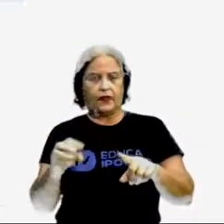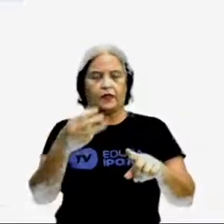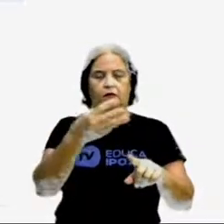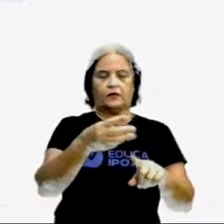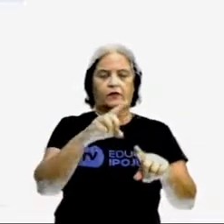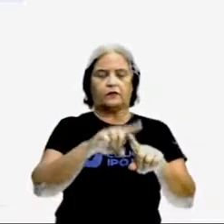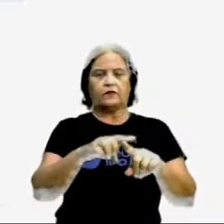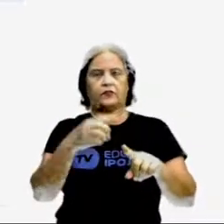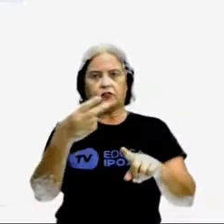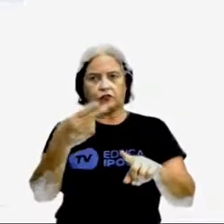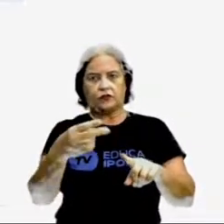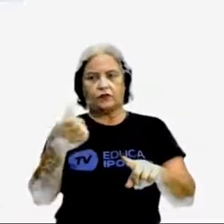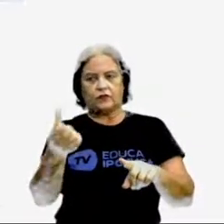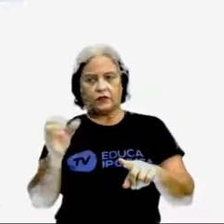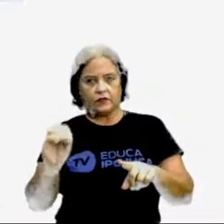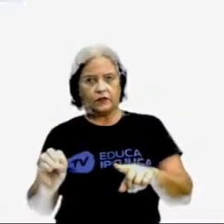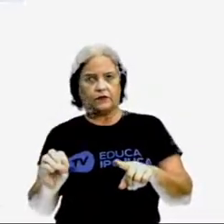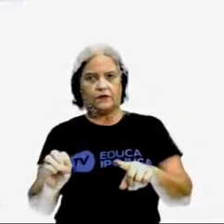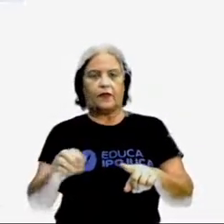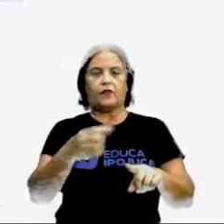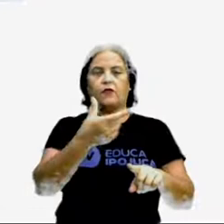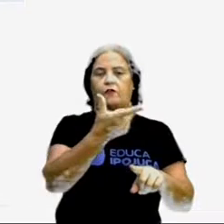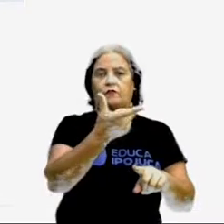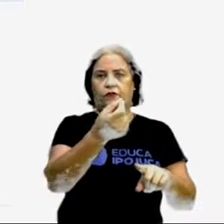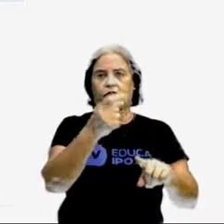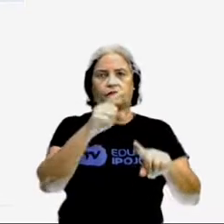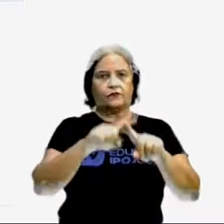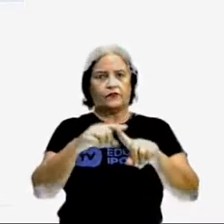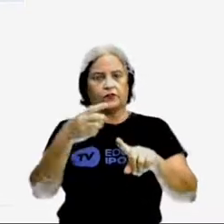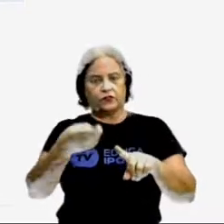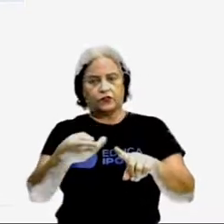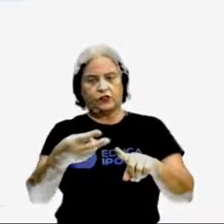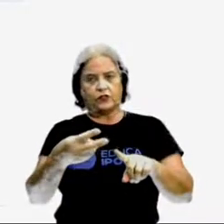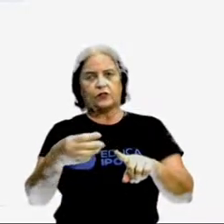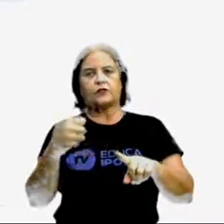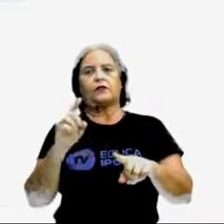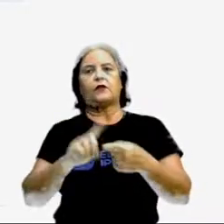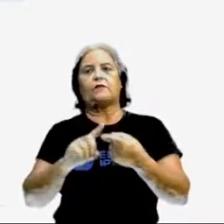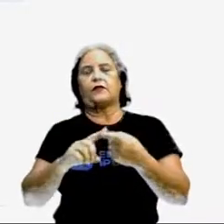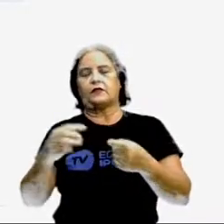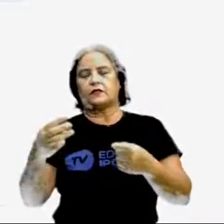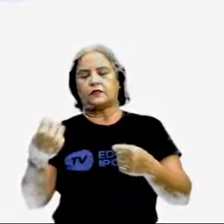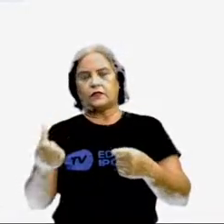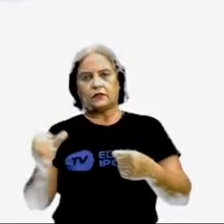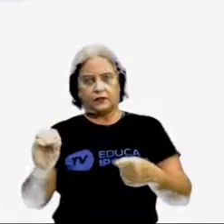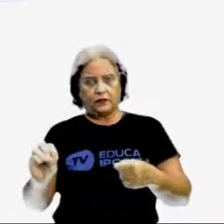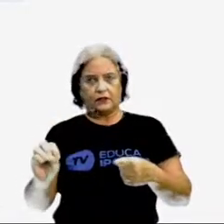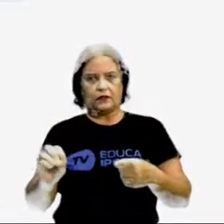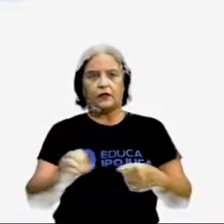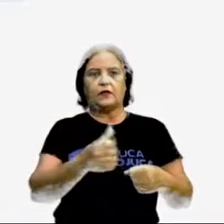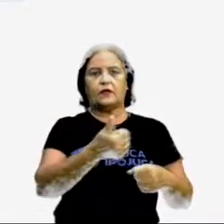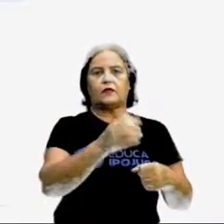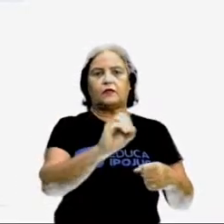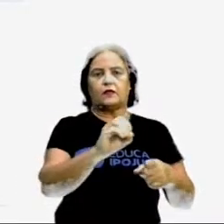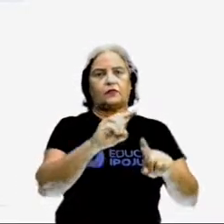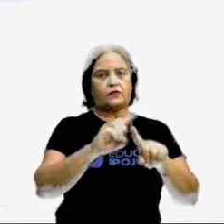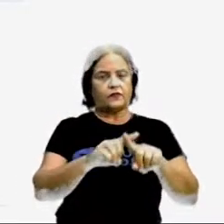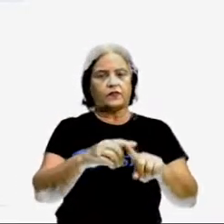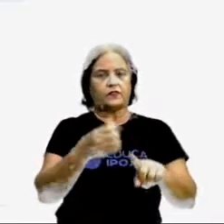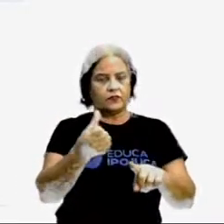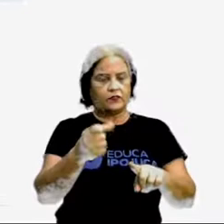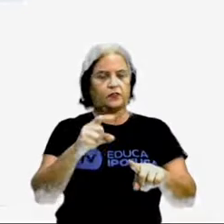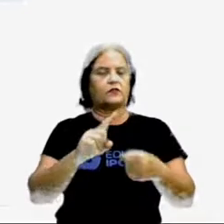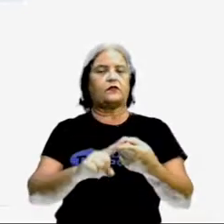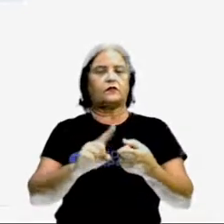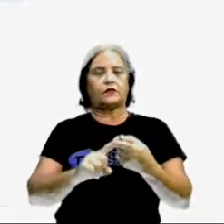60. 20 vezes 3 também 60. E 10 vezes 6 também 60. Há um constante de